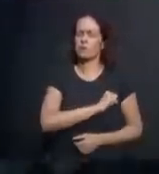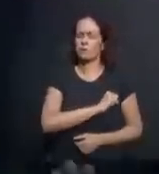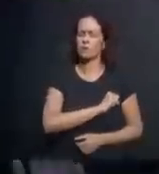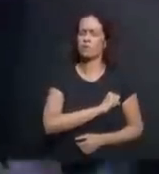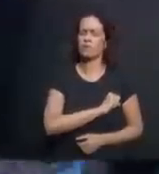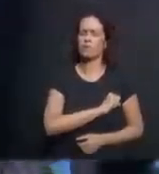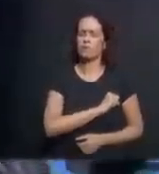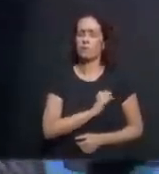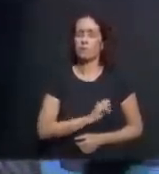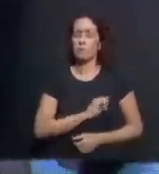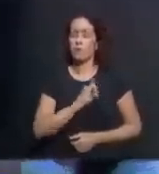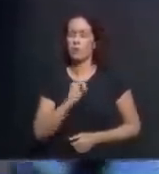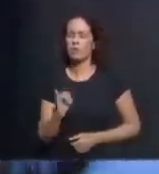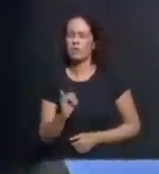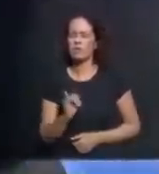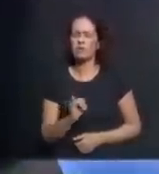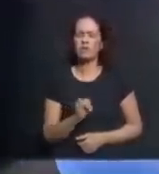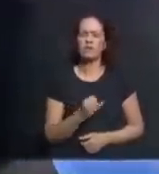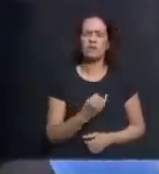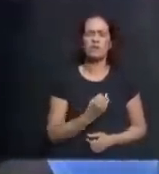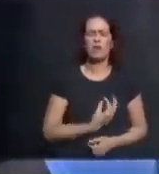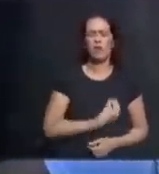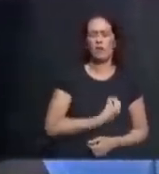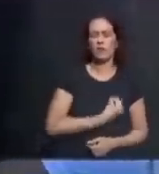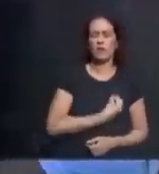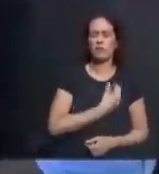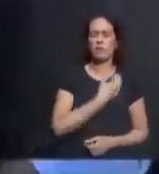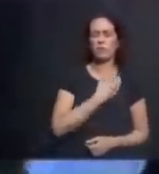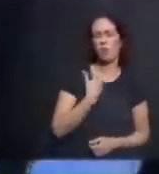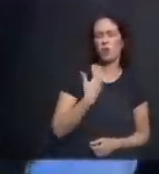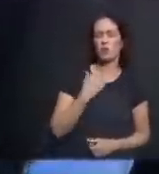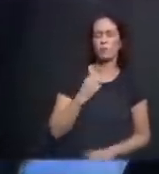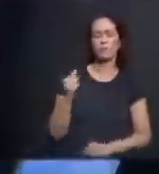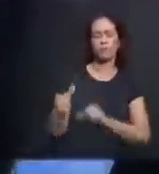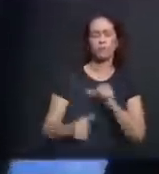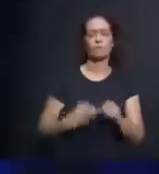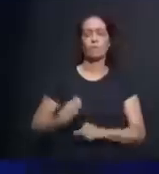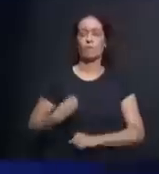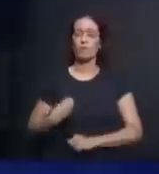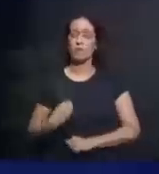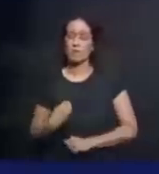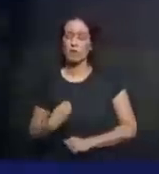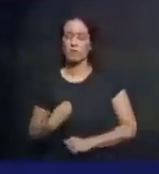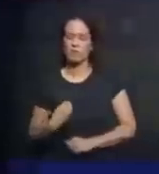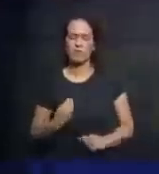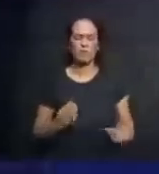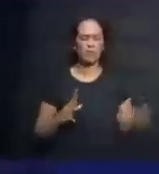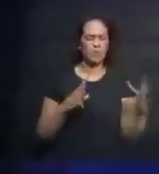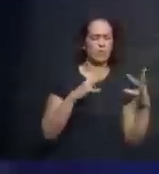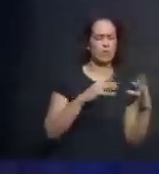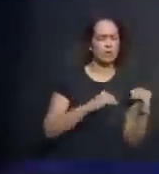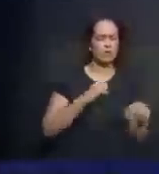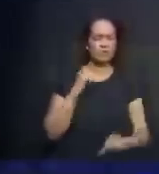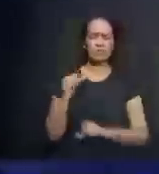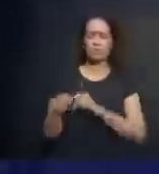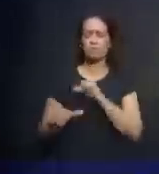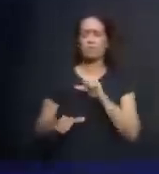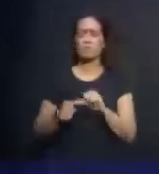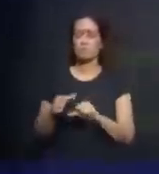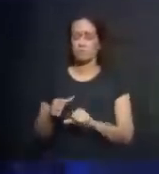houve morte. Que haja, Pai, luz aonde houve escuridão. Apaga o pecado dessas pessoas,